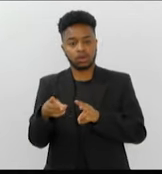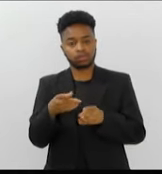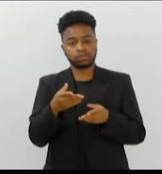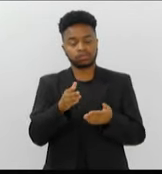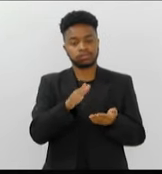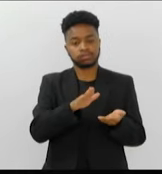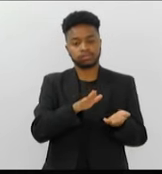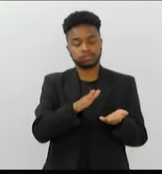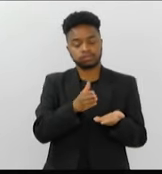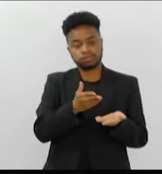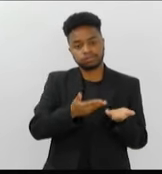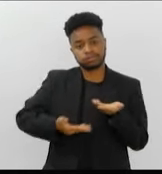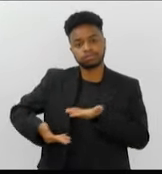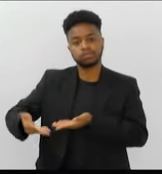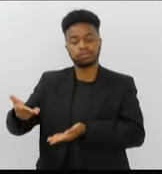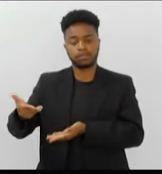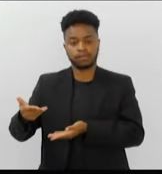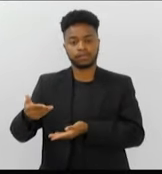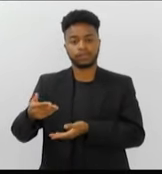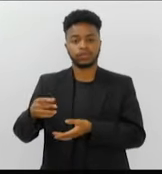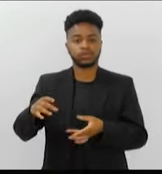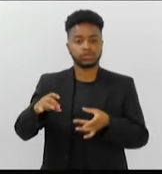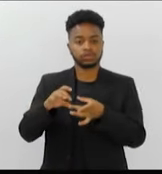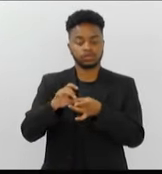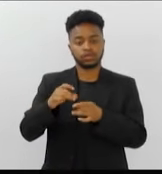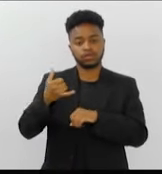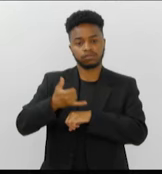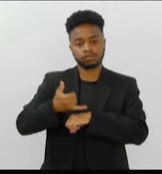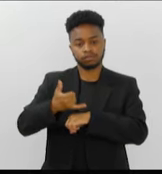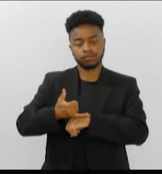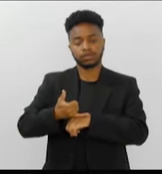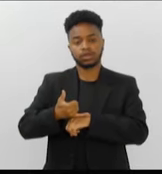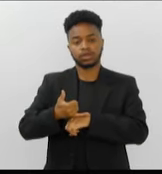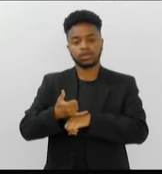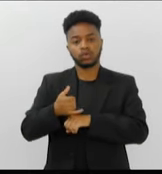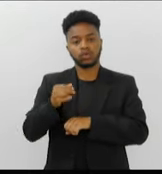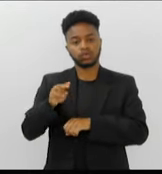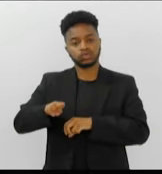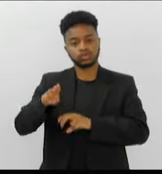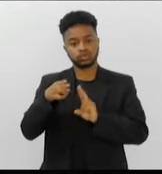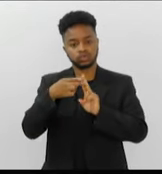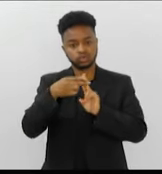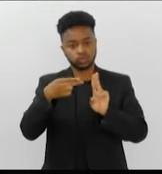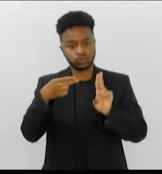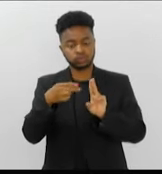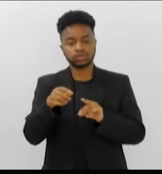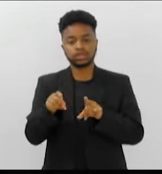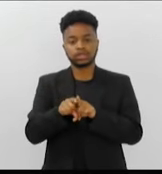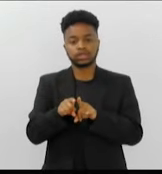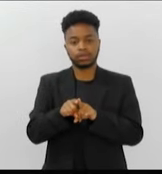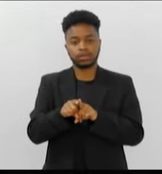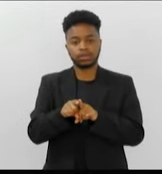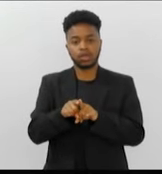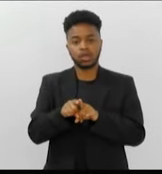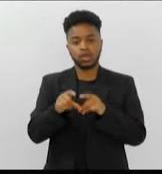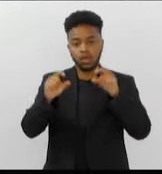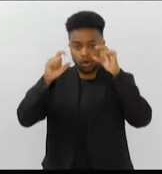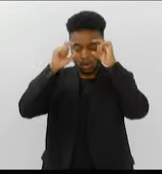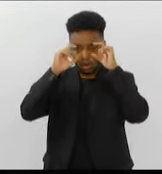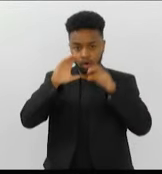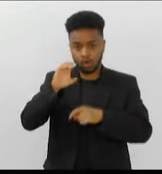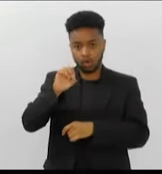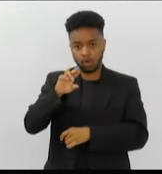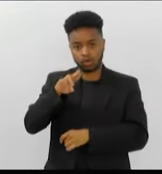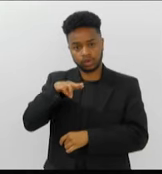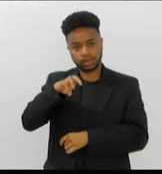em Volta Redonda, no Hospital Unimed, pelo SUS, transplante de córneas, que será feito no Hospital